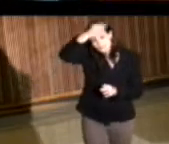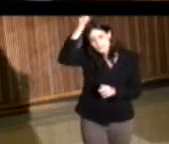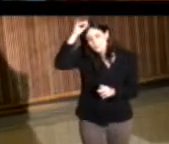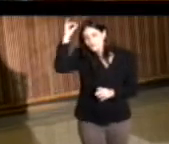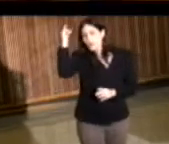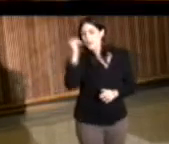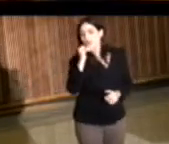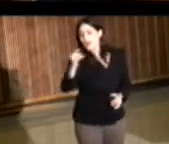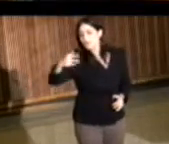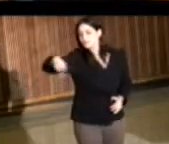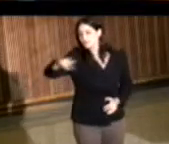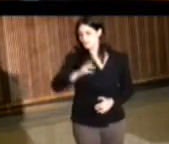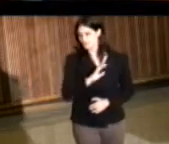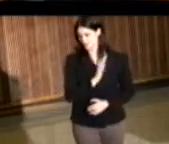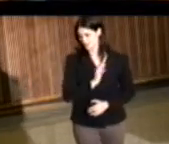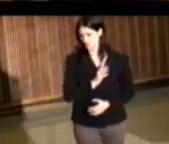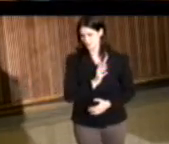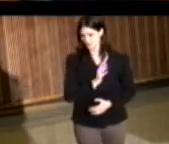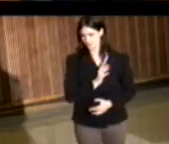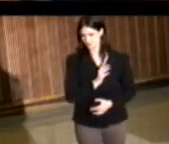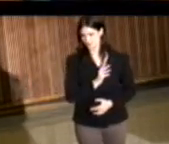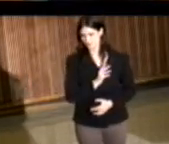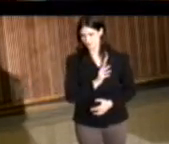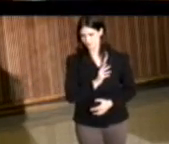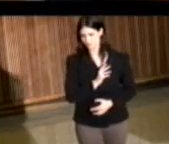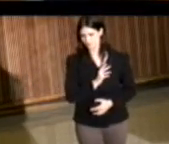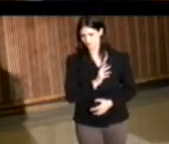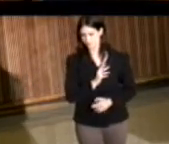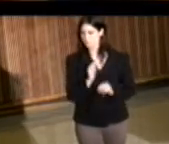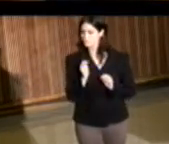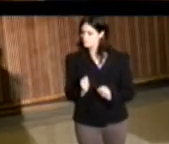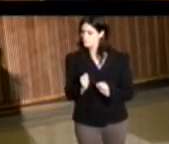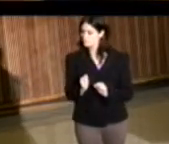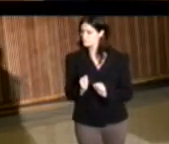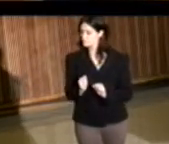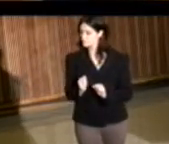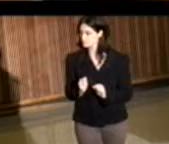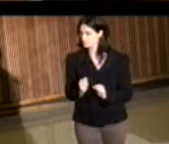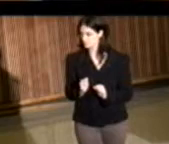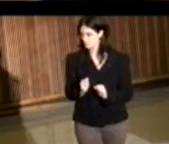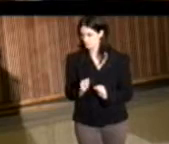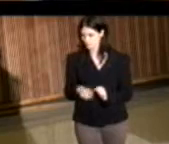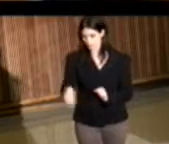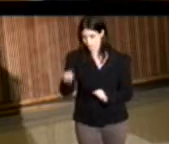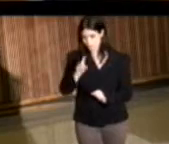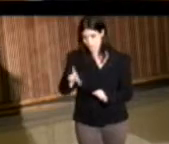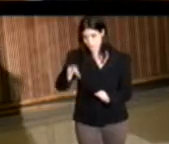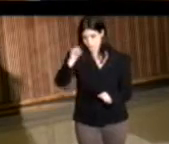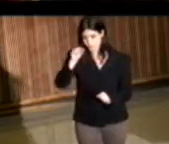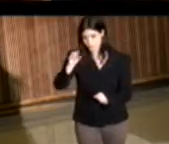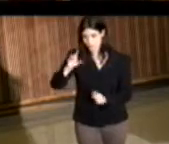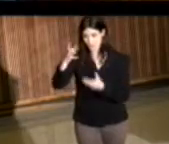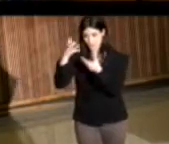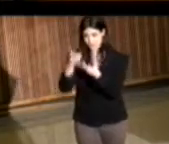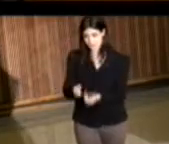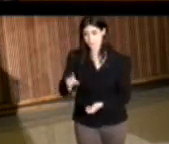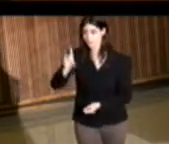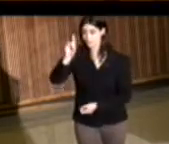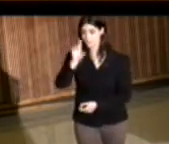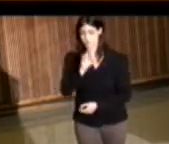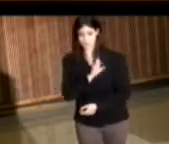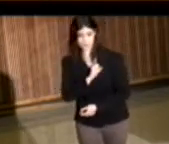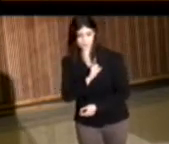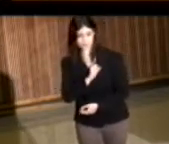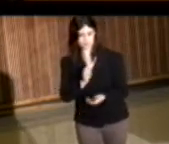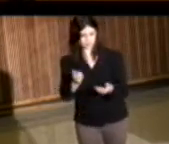precisa ser o primeiro a mudar é você. Você quer decidir ser amado por mim e ser trabalhado? Então, eu vou pedir para